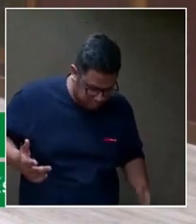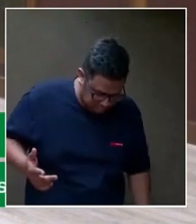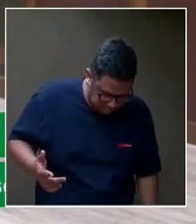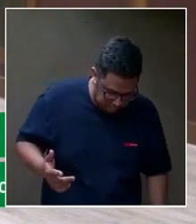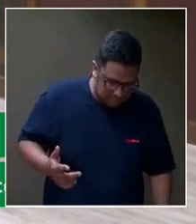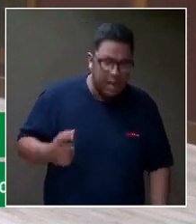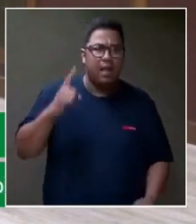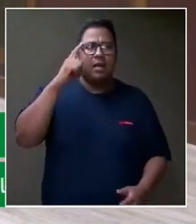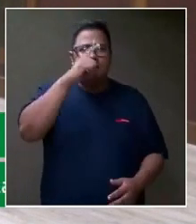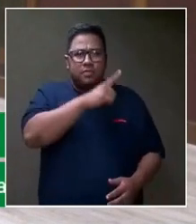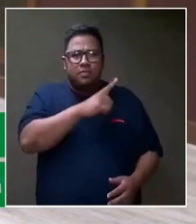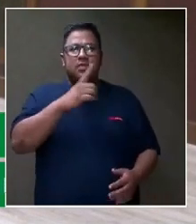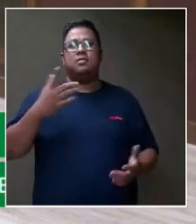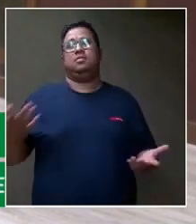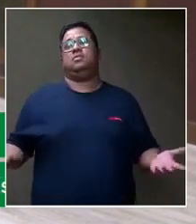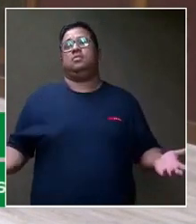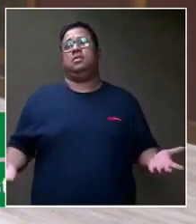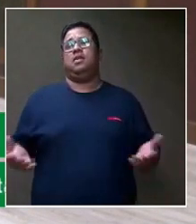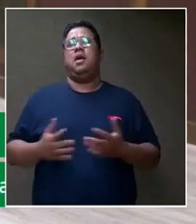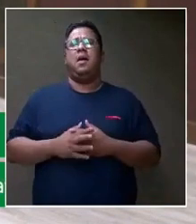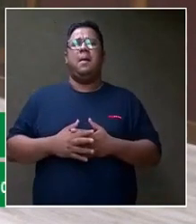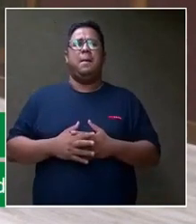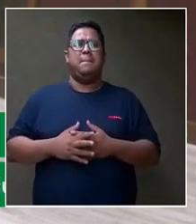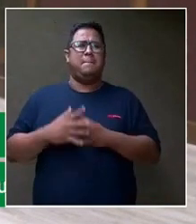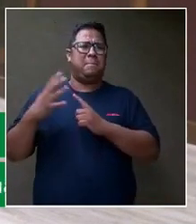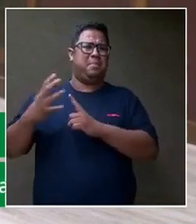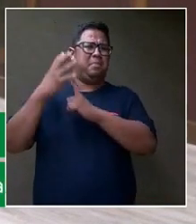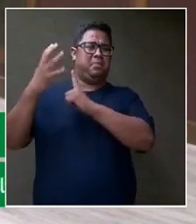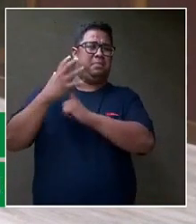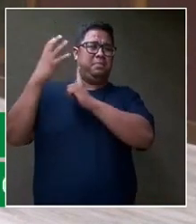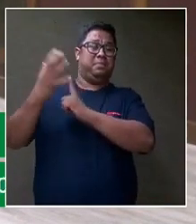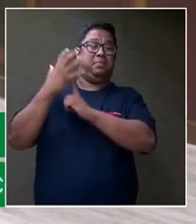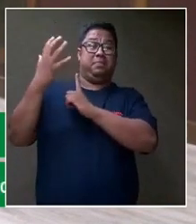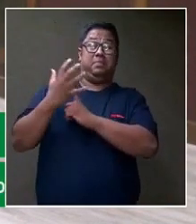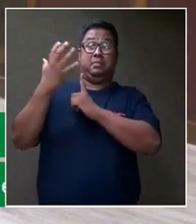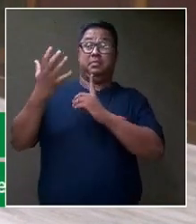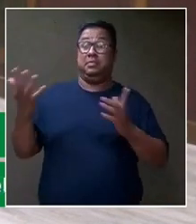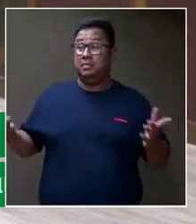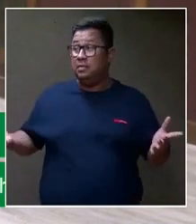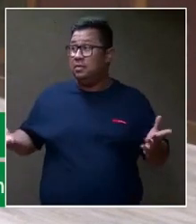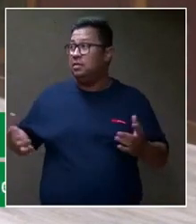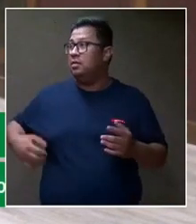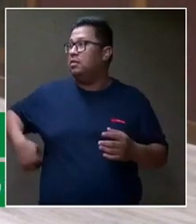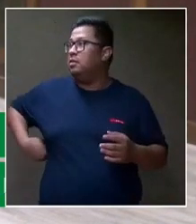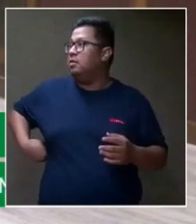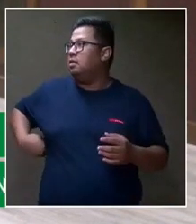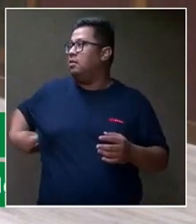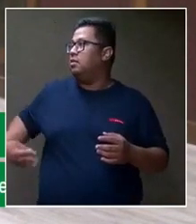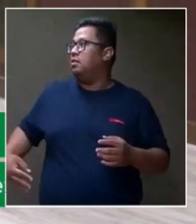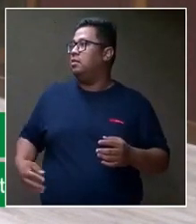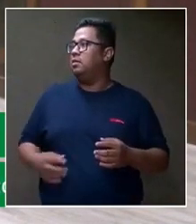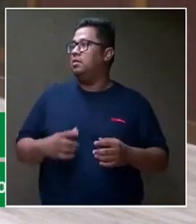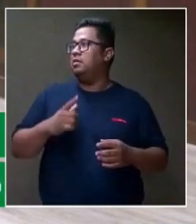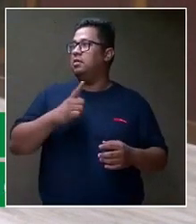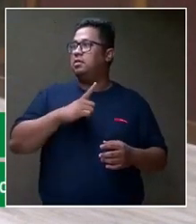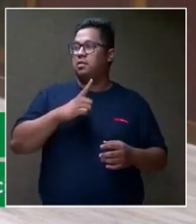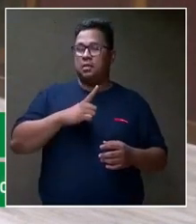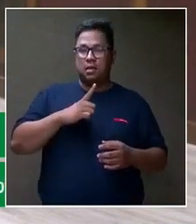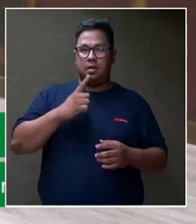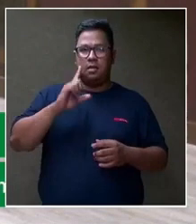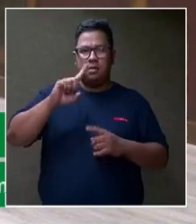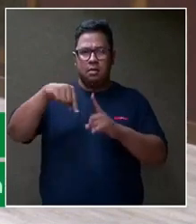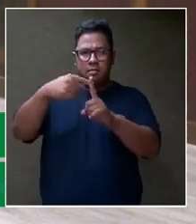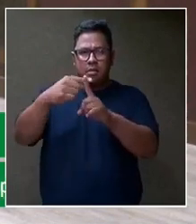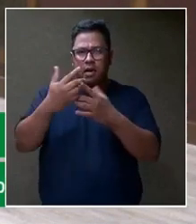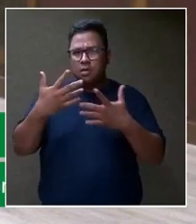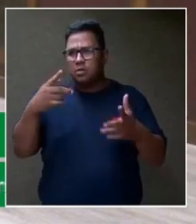não há tortura, doutor. A testemunha está recebendo pressão desde que começou. Doutor Daniel, o senhor continua com a palavra. O senhor então, tem mais algum... difícil dessa forma.